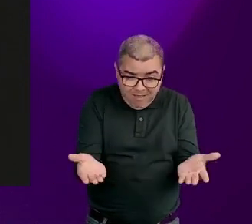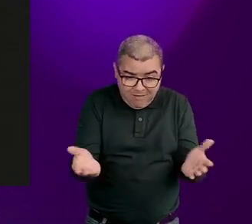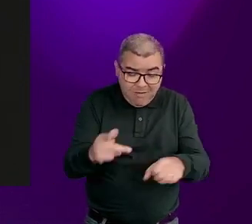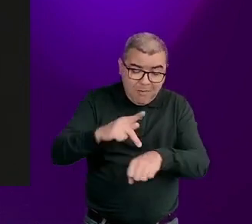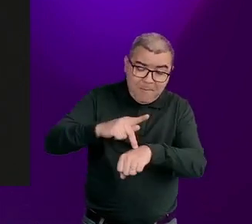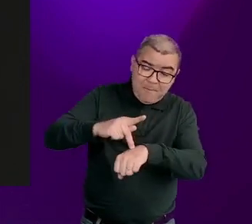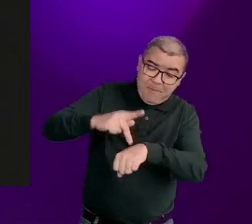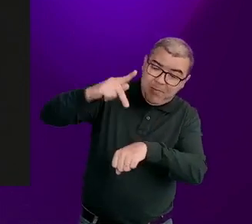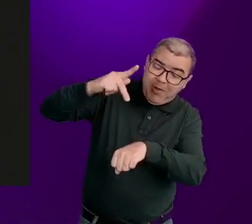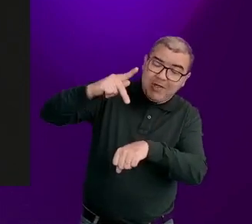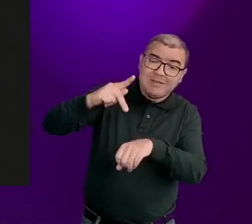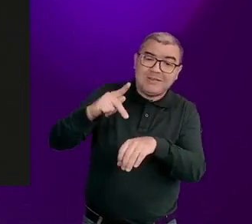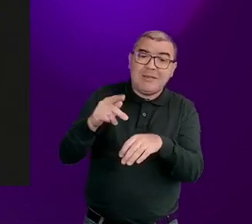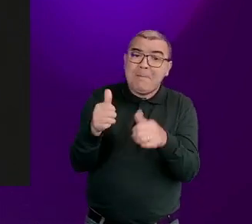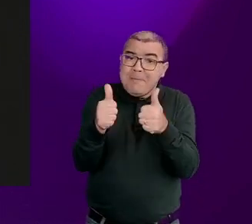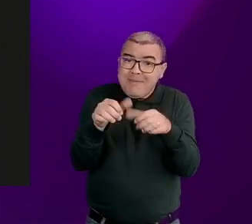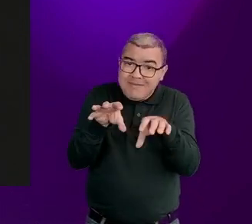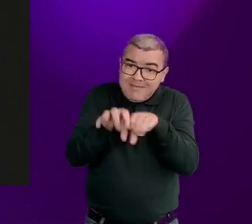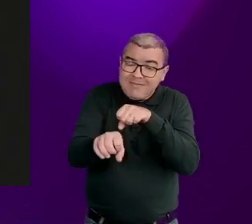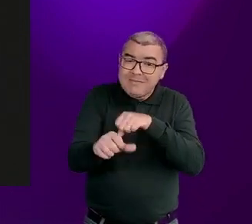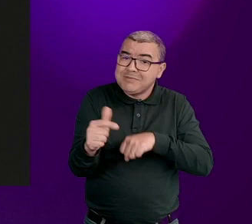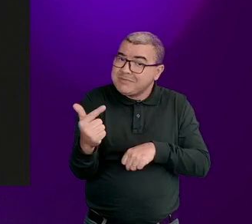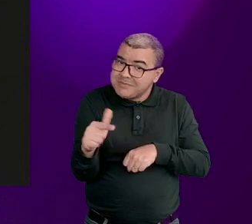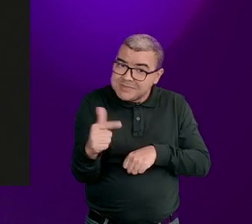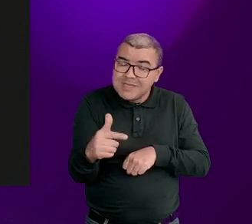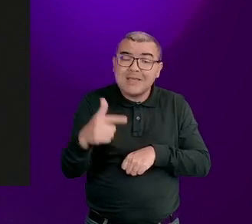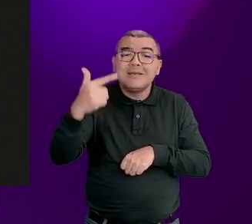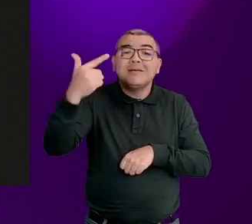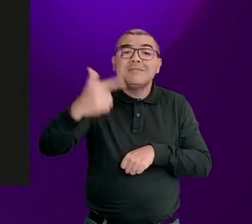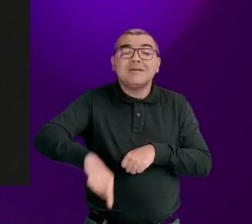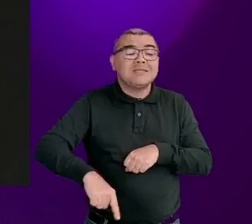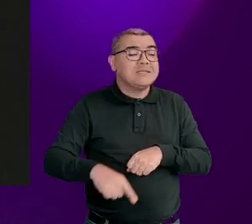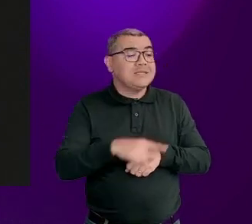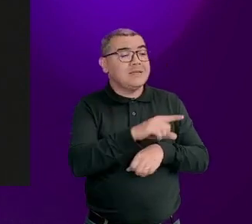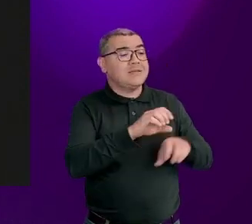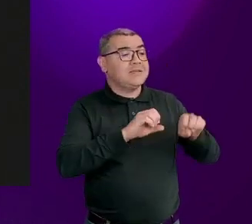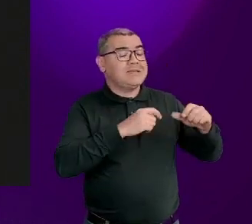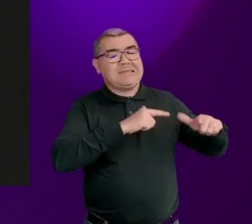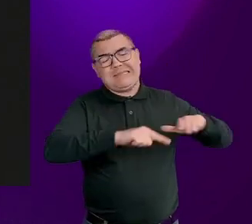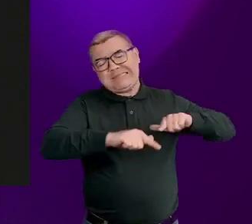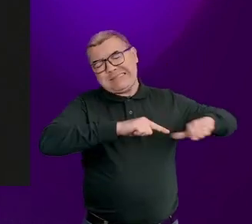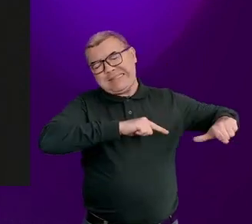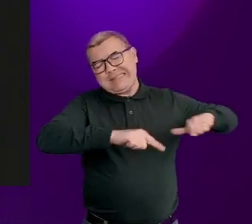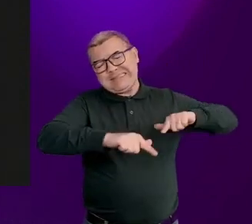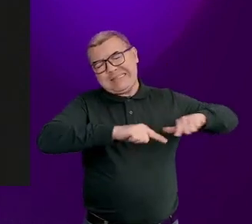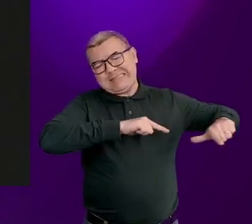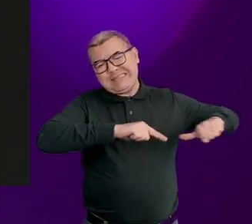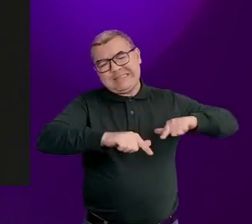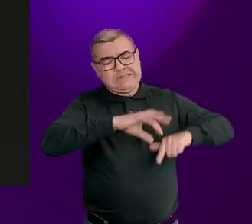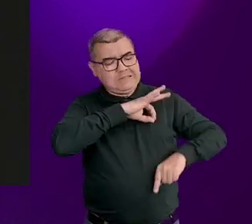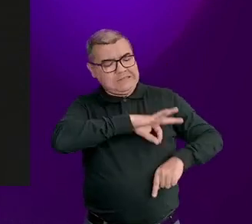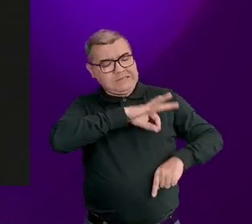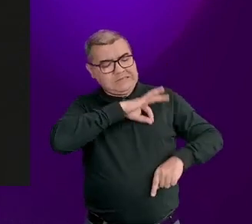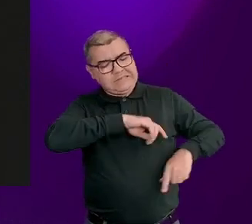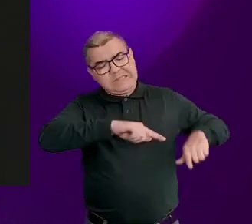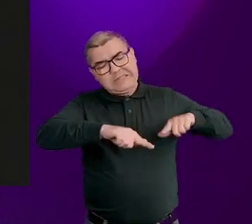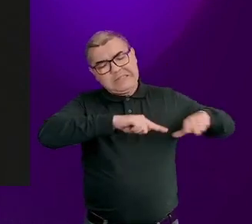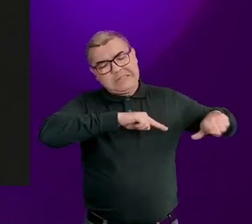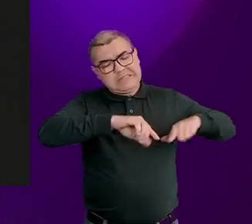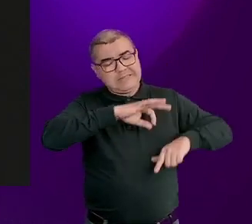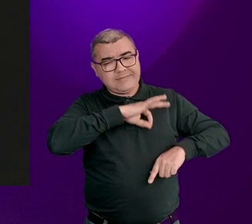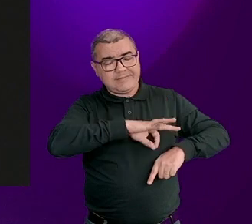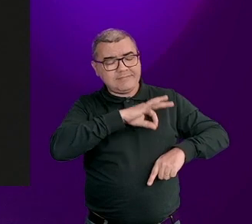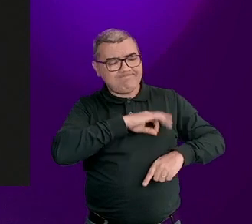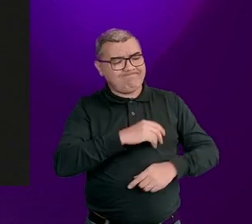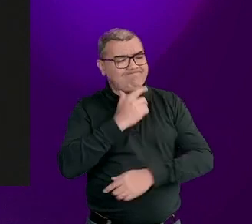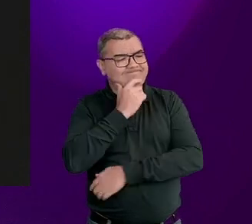uma pós-graduação médica adequada, necessária para o exercício da profissão, mas ele...